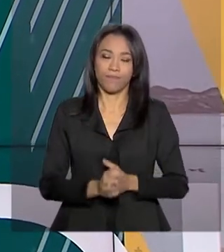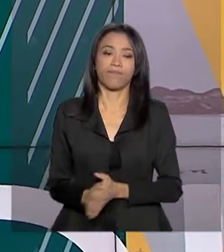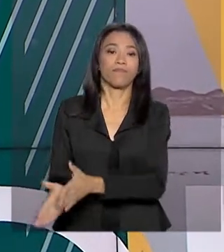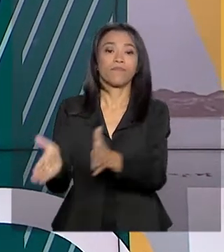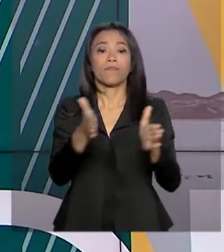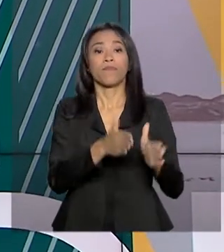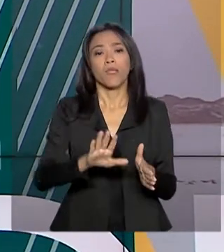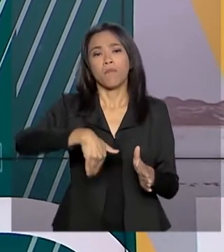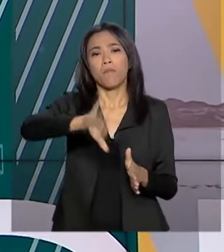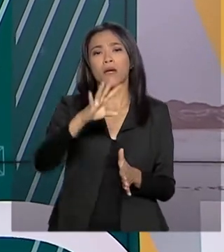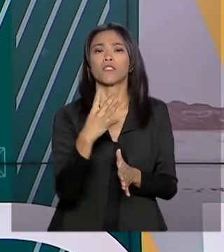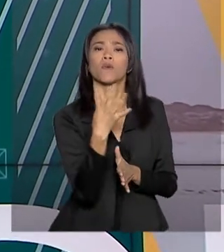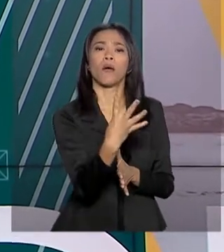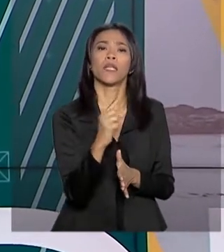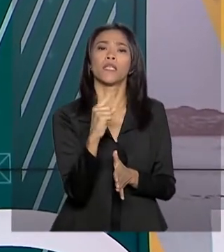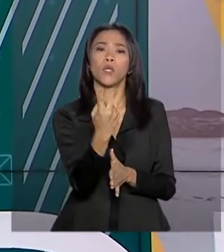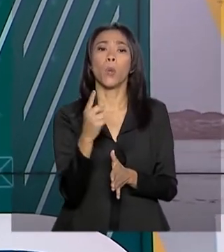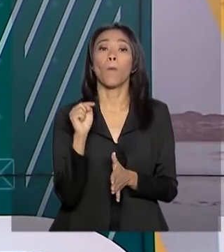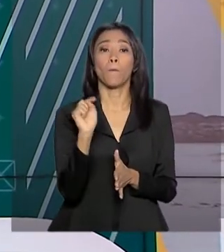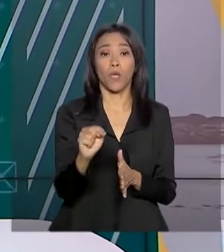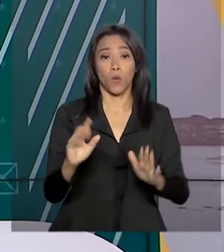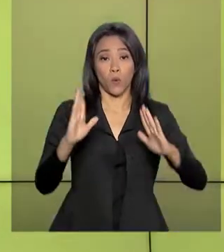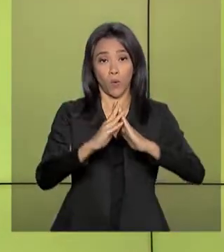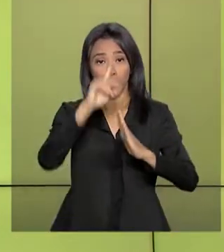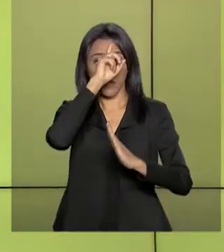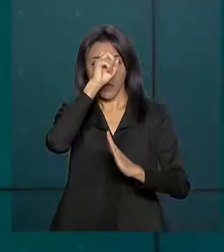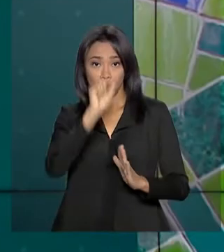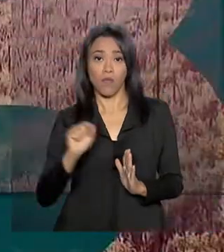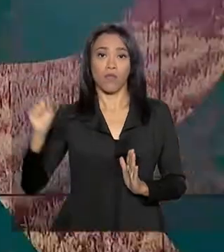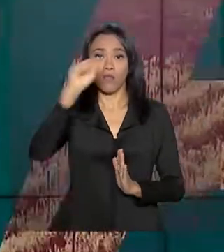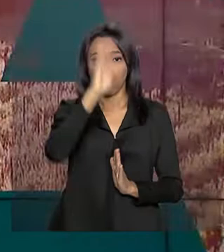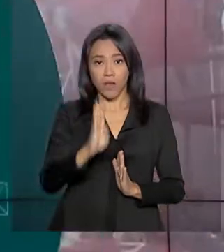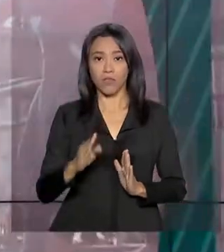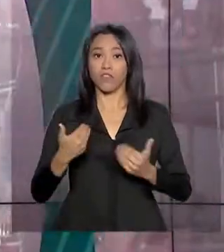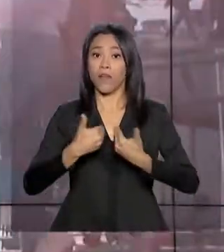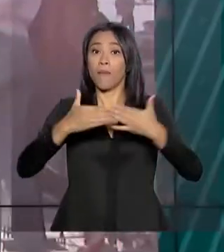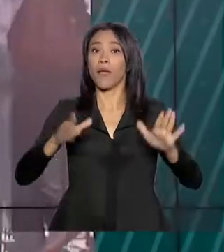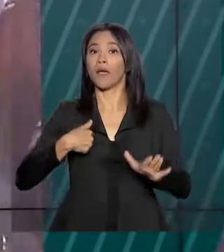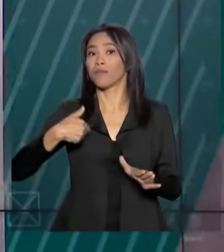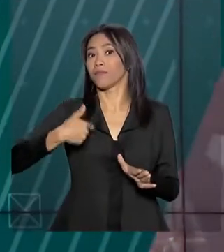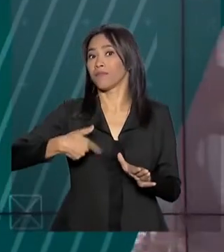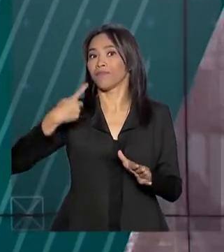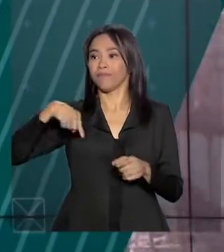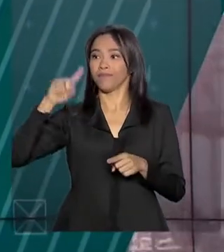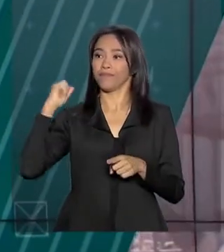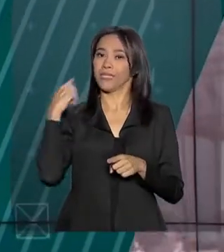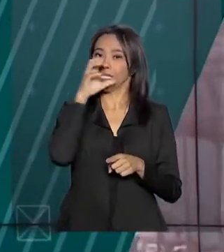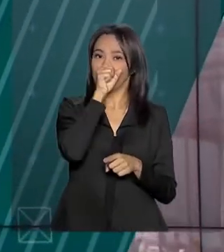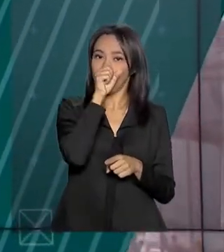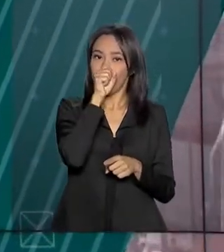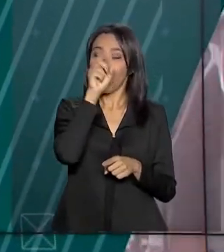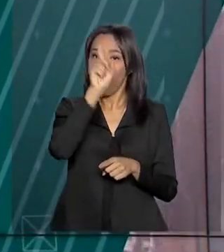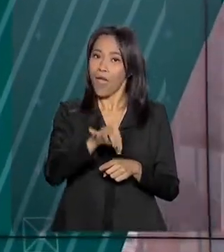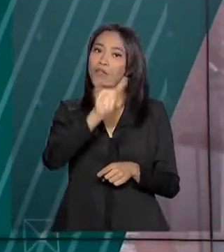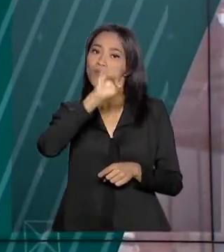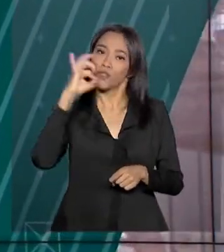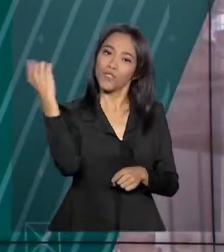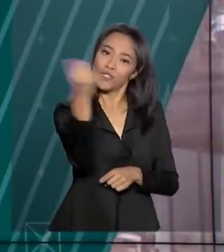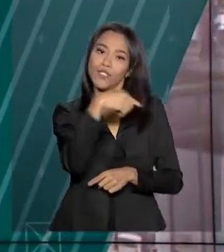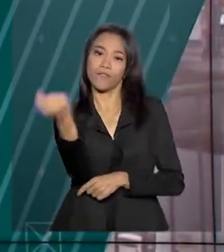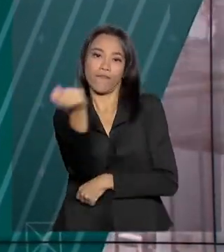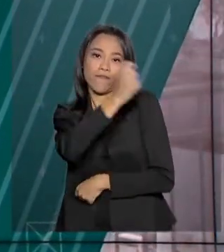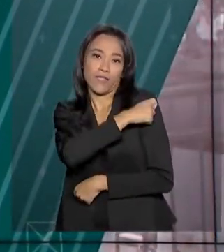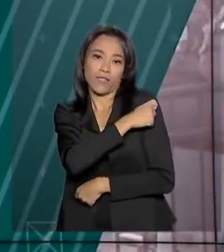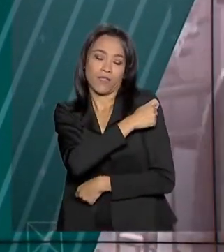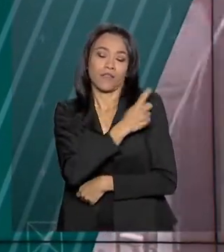Mais de 41 mil postos de saúde de todo o país estiveram abertos no último sábado, dia D de vacinação contra a gripe. A campanha vai